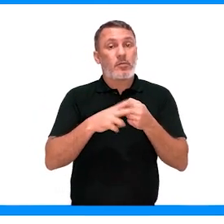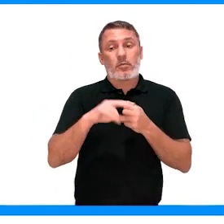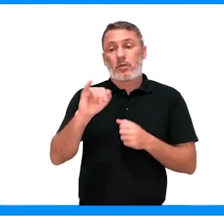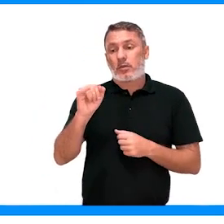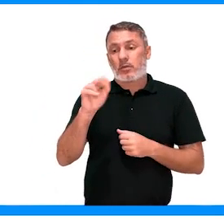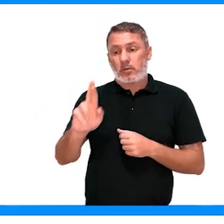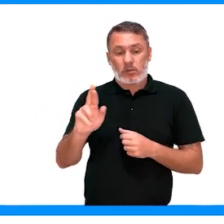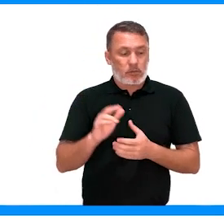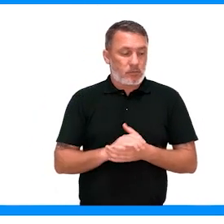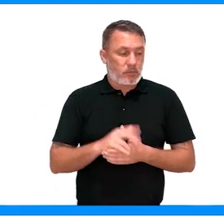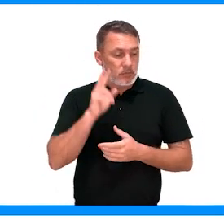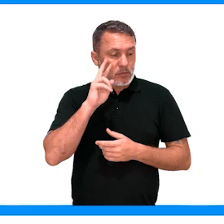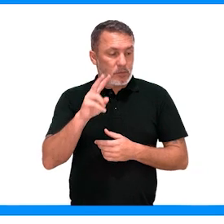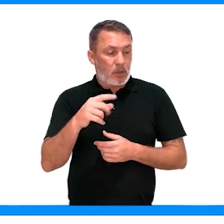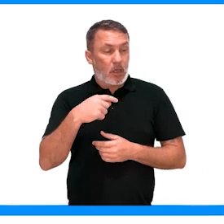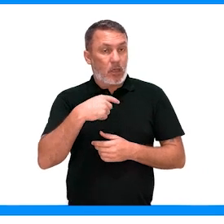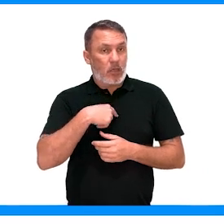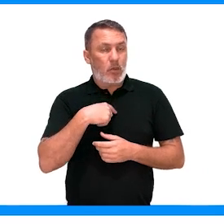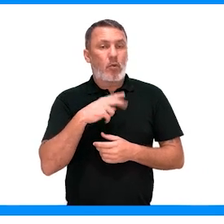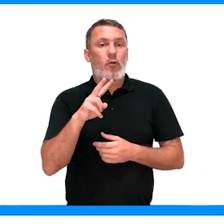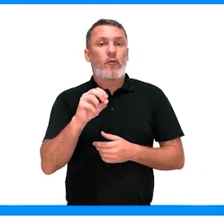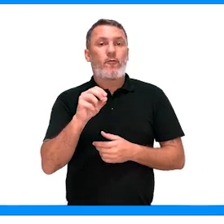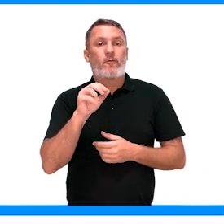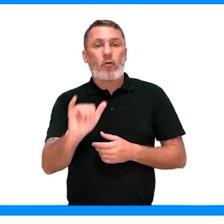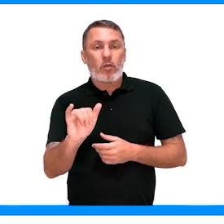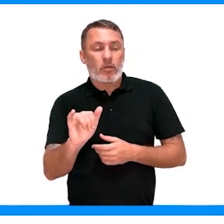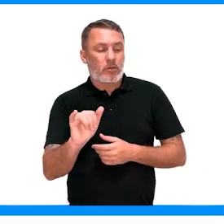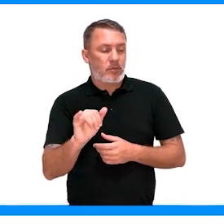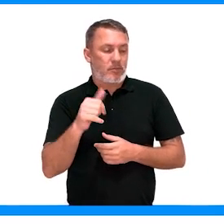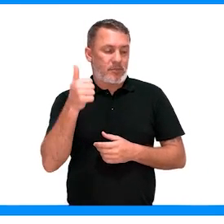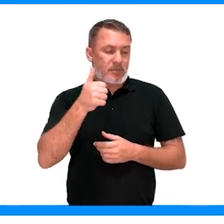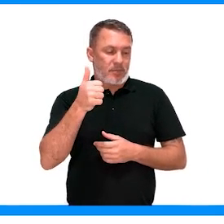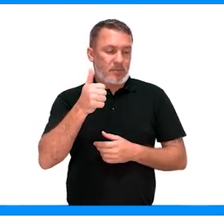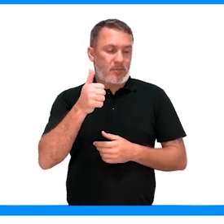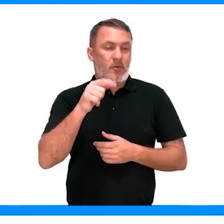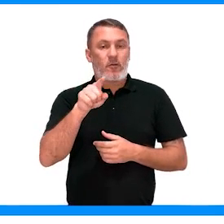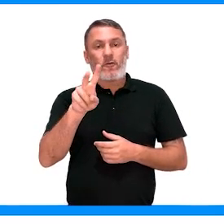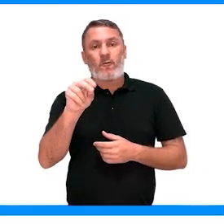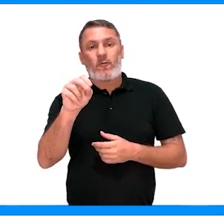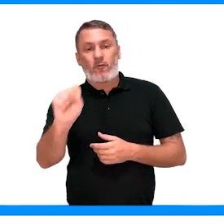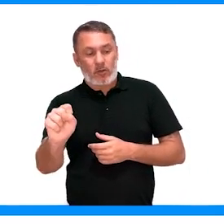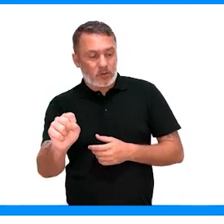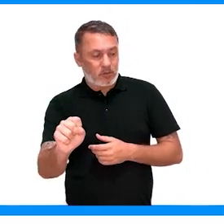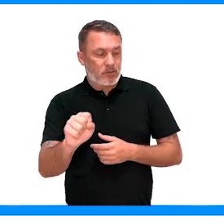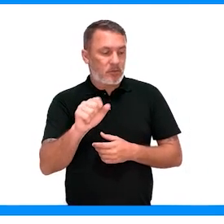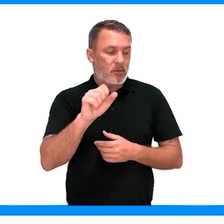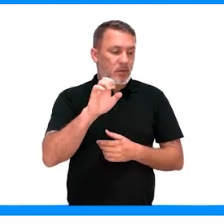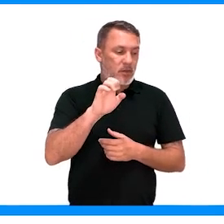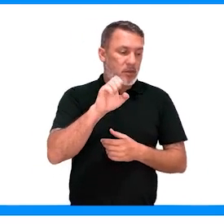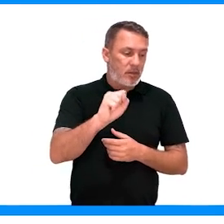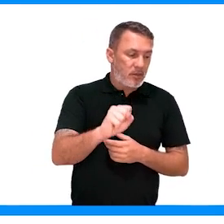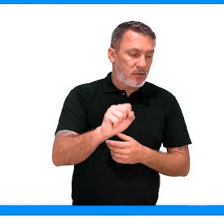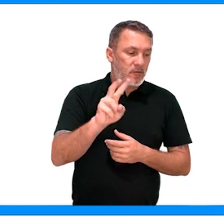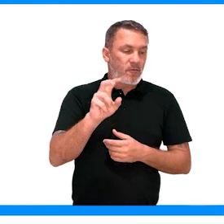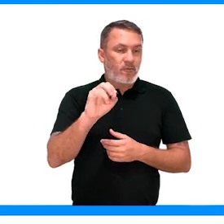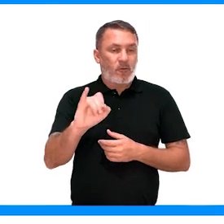ir. Yo voy, tú vas, él va. Nosotros vamos, vosotros vais, ellos van.